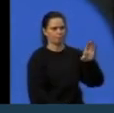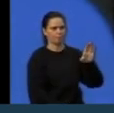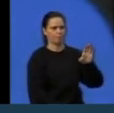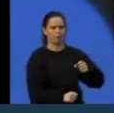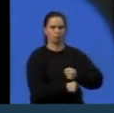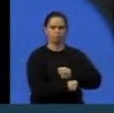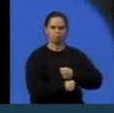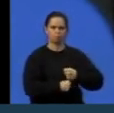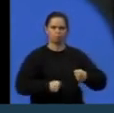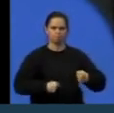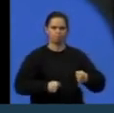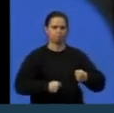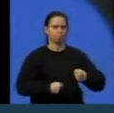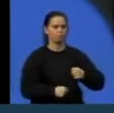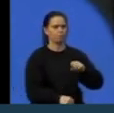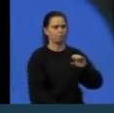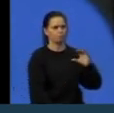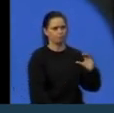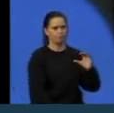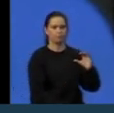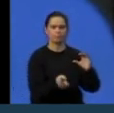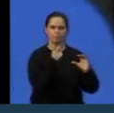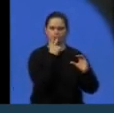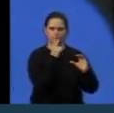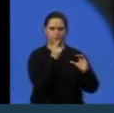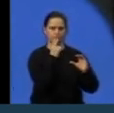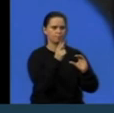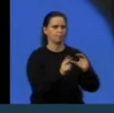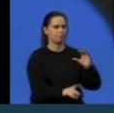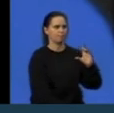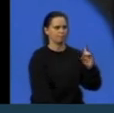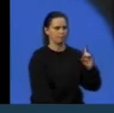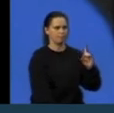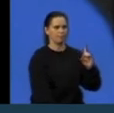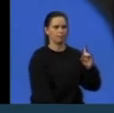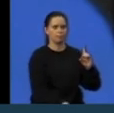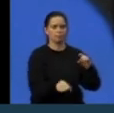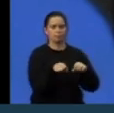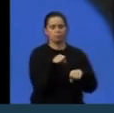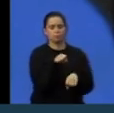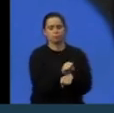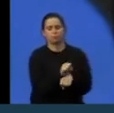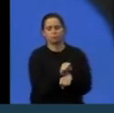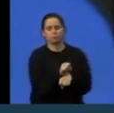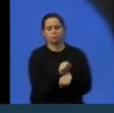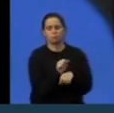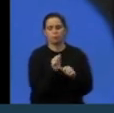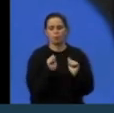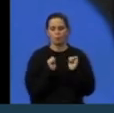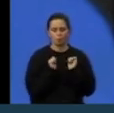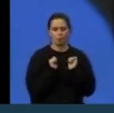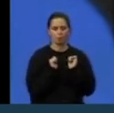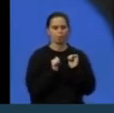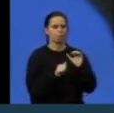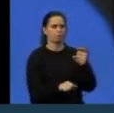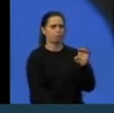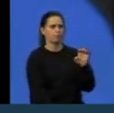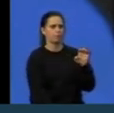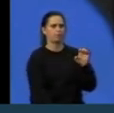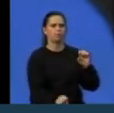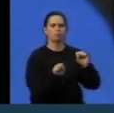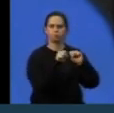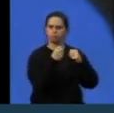C, fumo, alternativa D, sedentarismo, alternativa E,